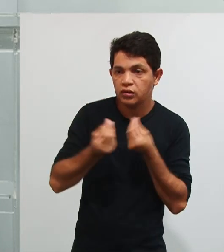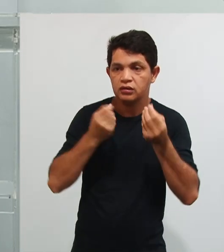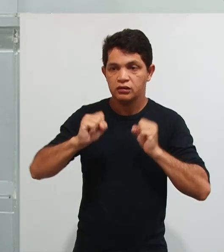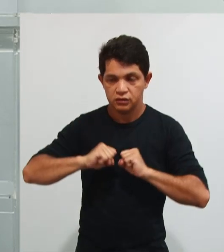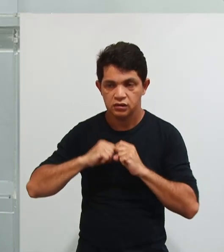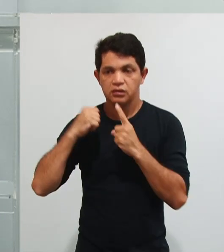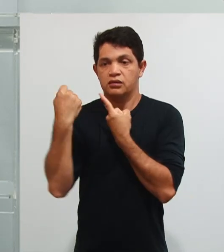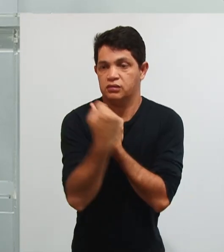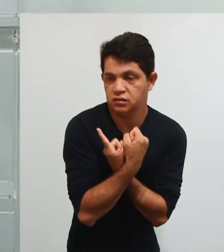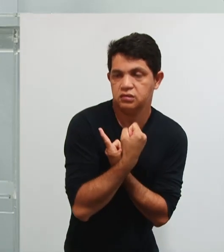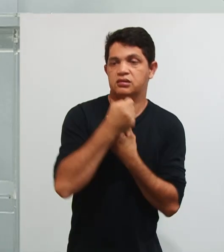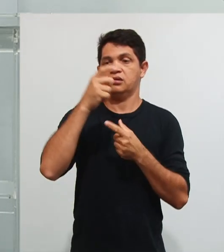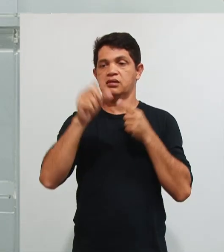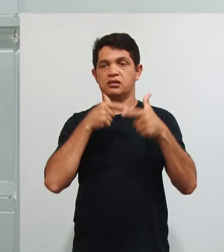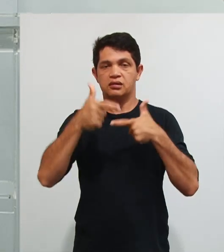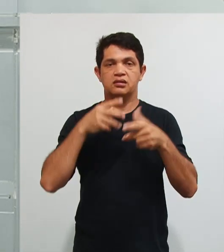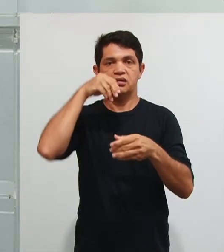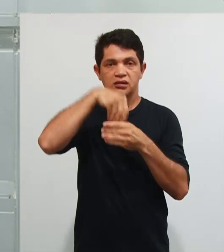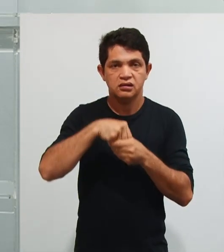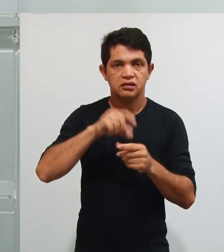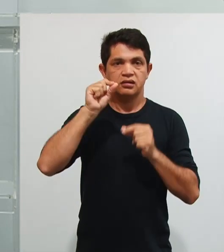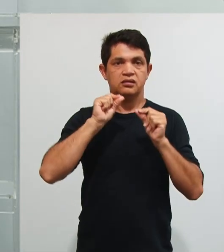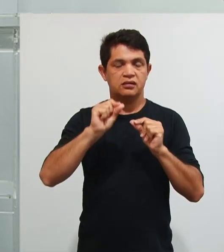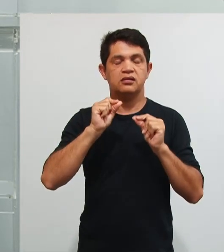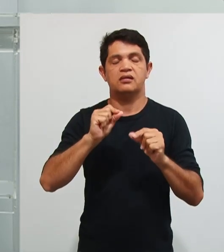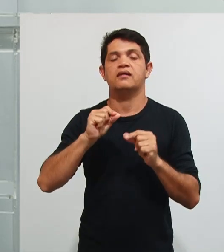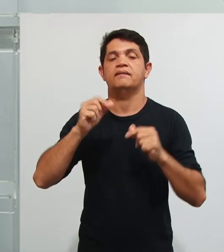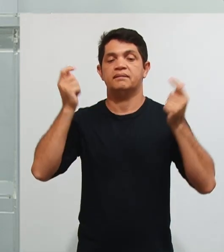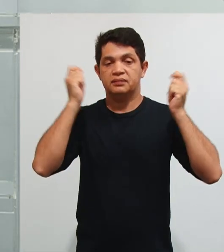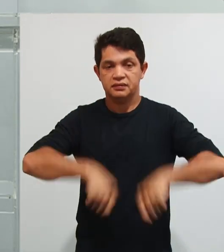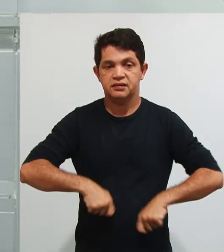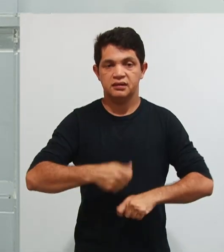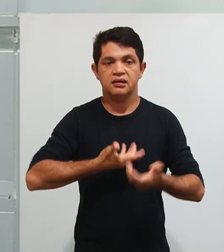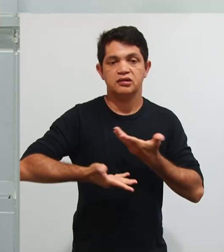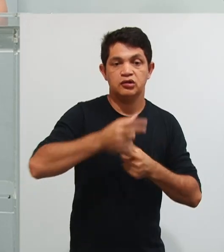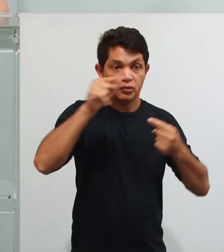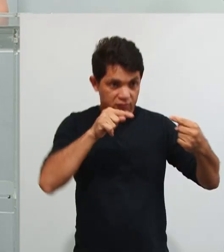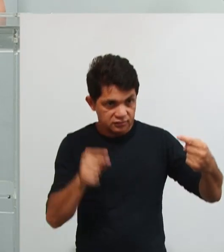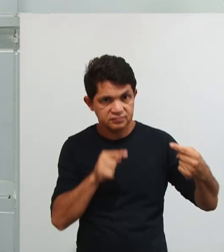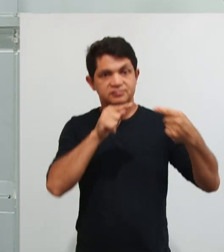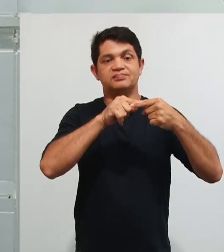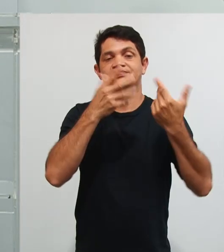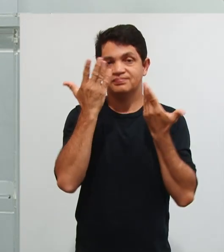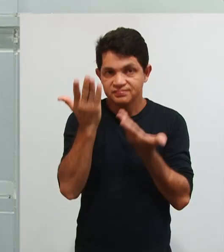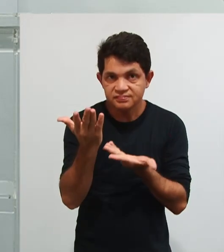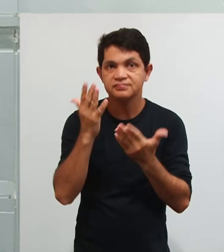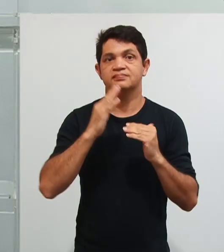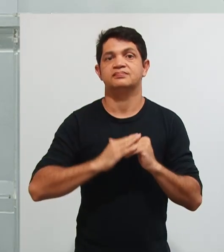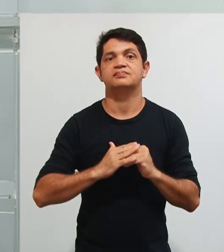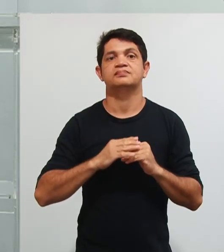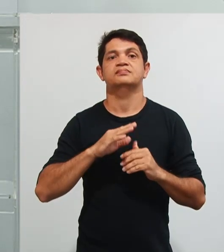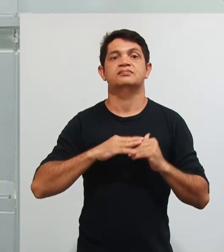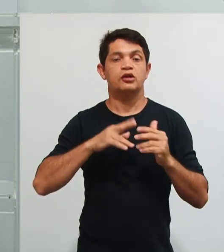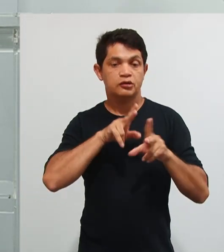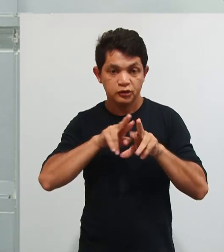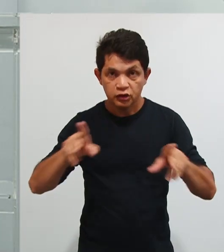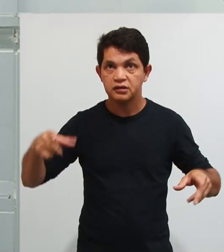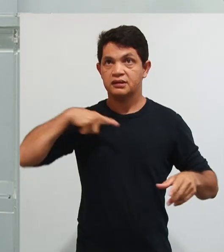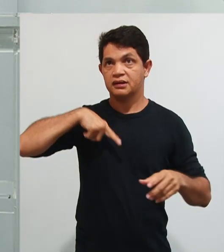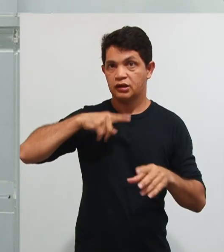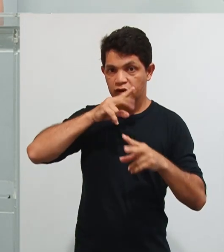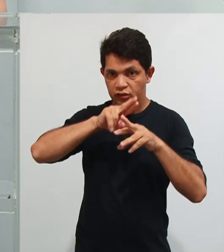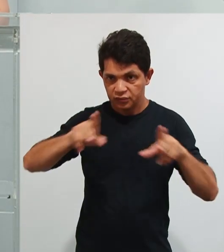imputar ferramentas que me levarão ao encontro desse objetivo traçado. Lá no nosso material